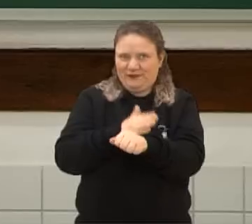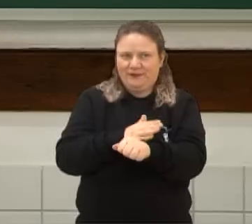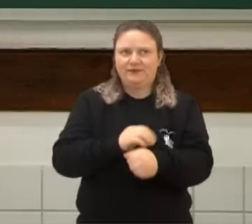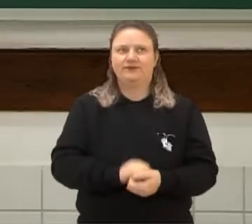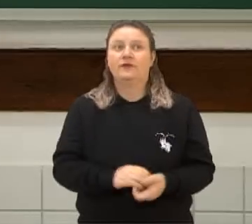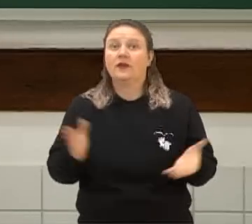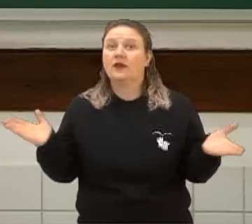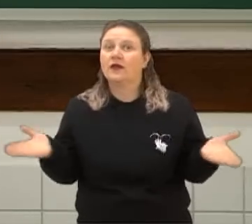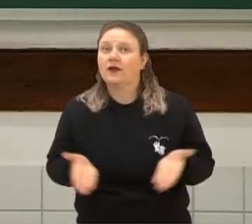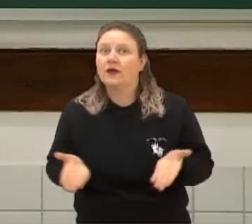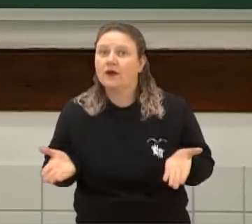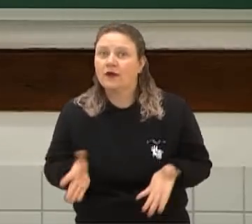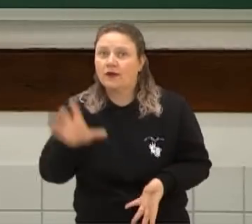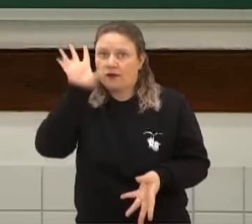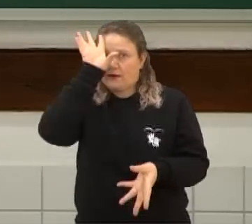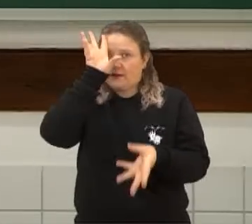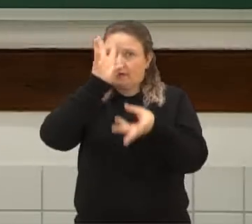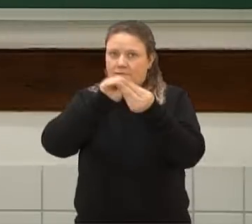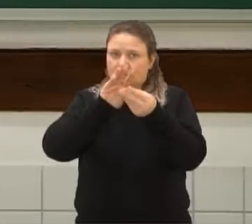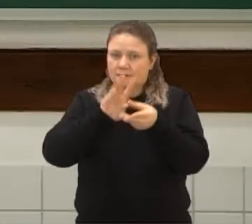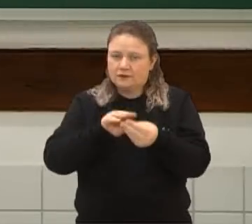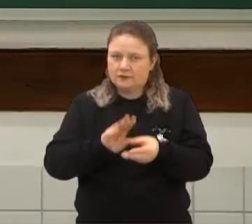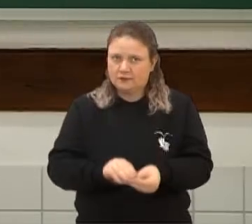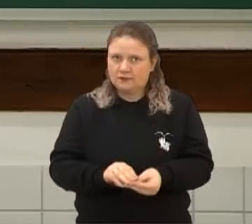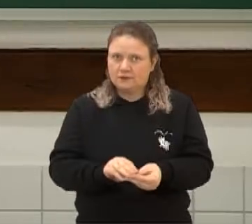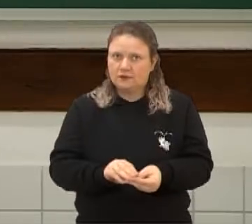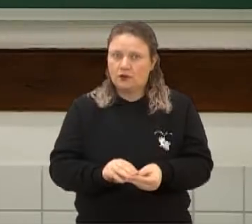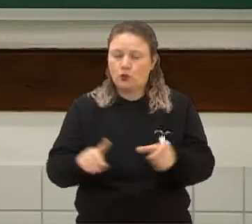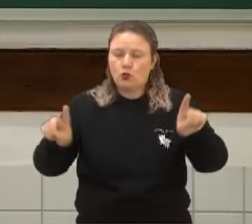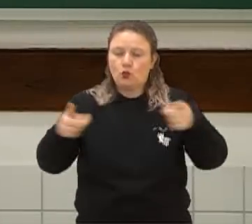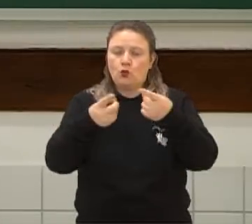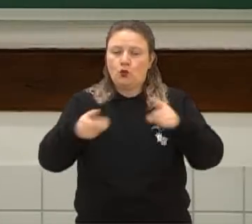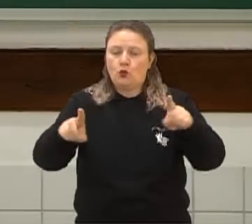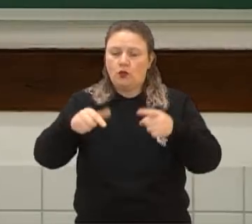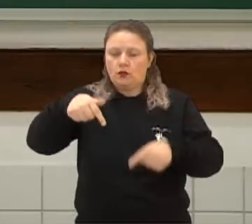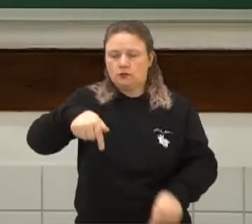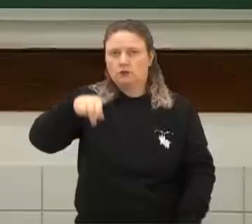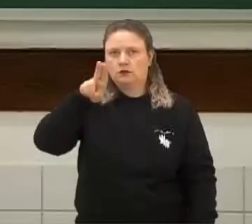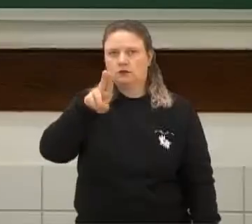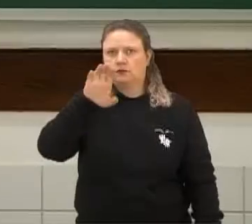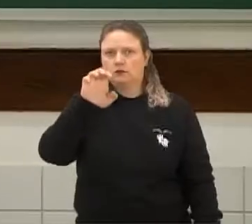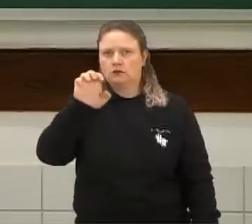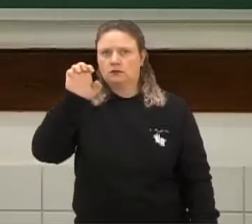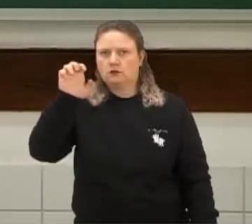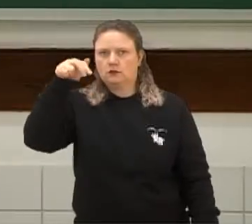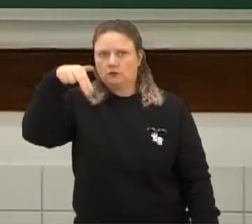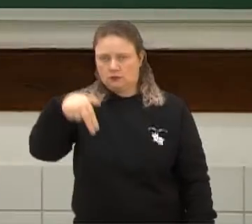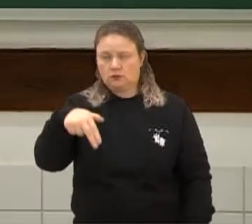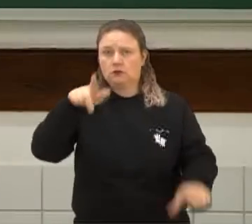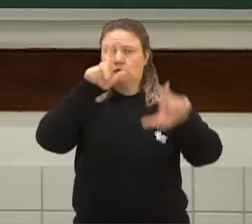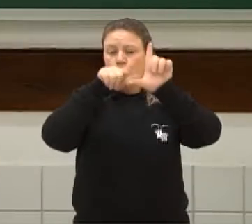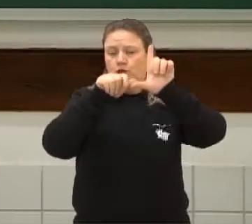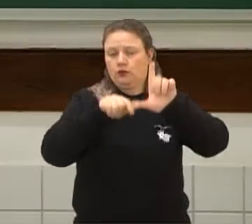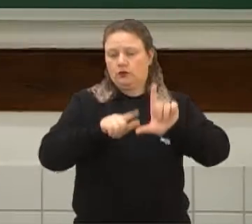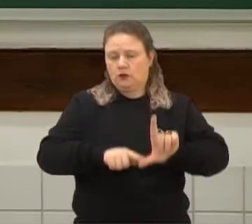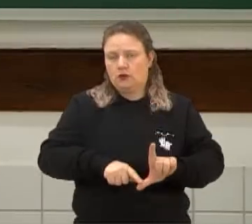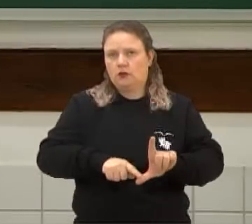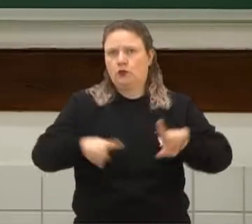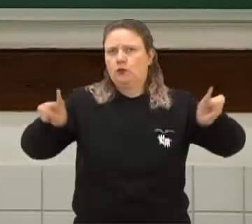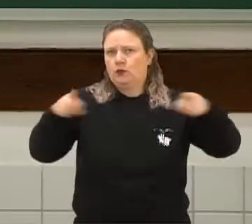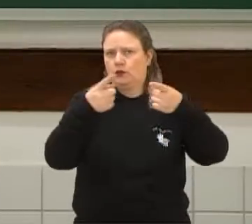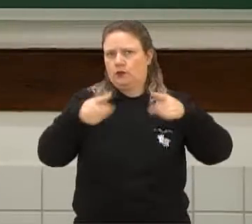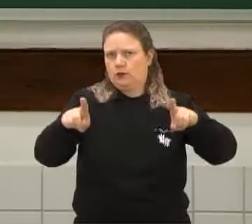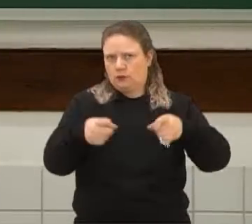nós aprendemos sobre a banda Queen e também algumas letras de músicas que nós estudamos aqui. E também aprendemos um pouco